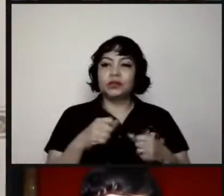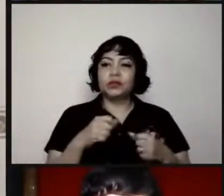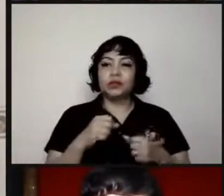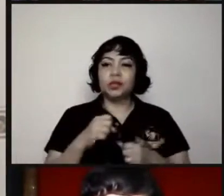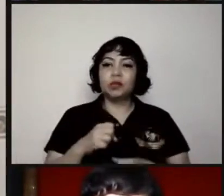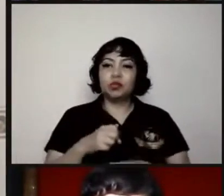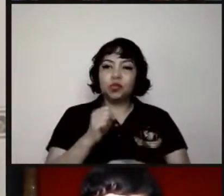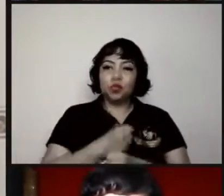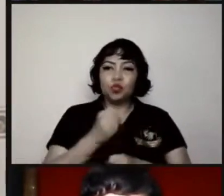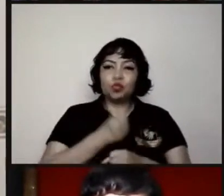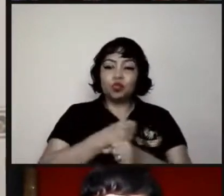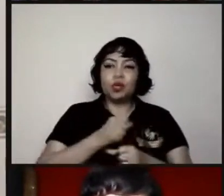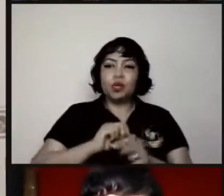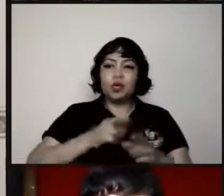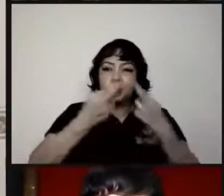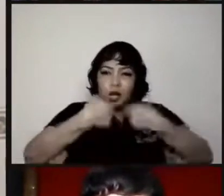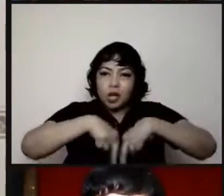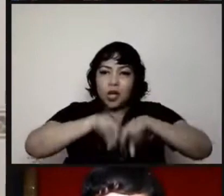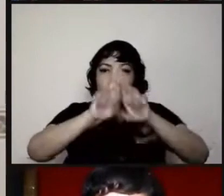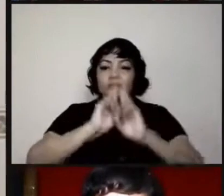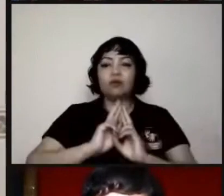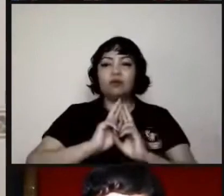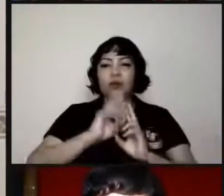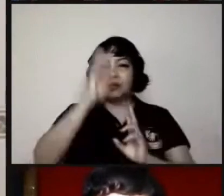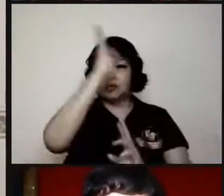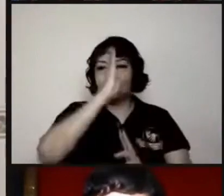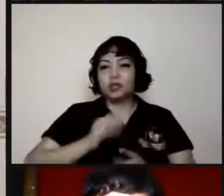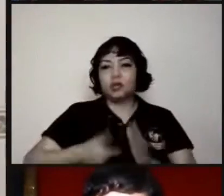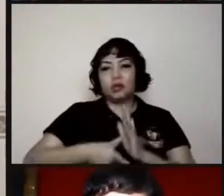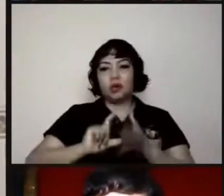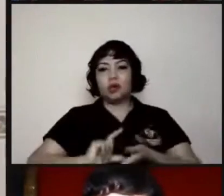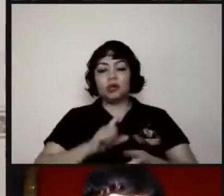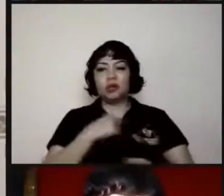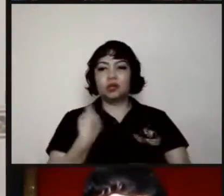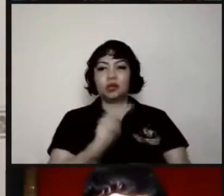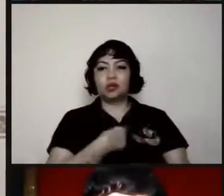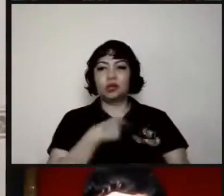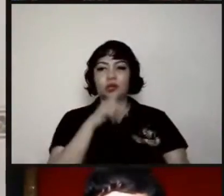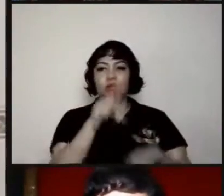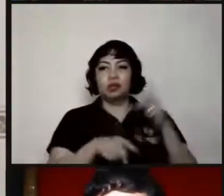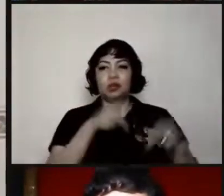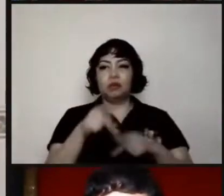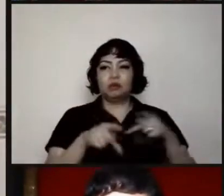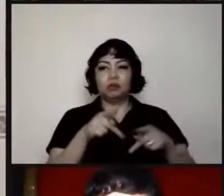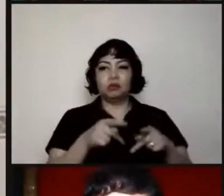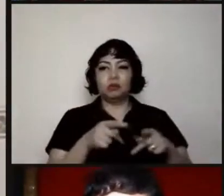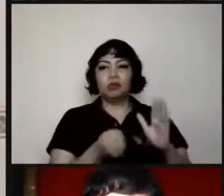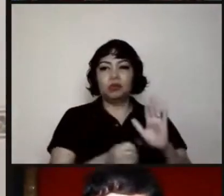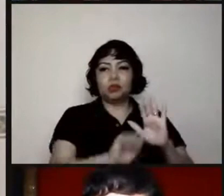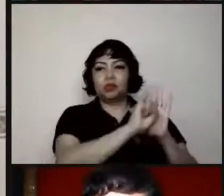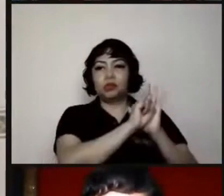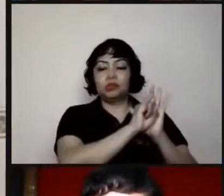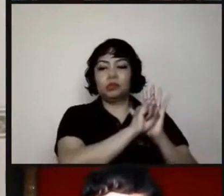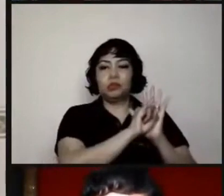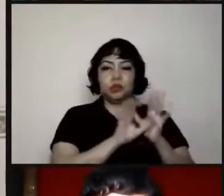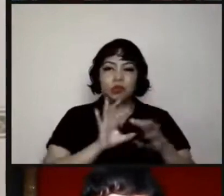símbolos nacionais, o que nos faz sentir parte de um mesmo povo, ainda estão sendo fixados. Nem